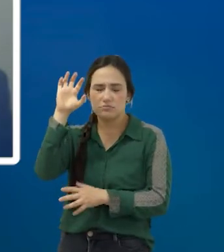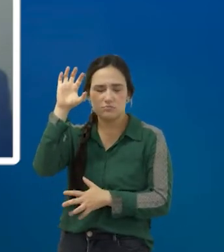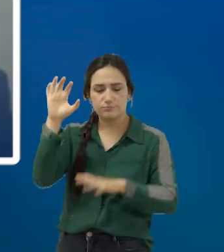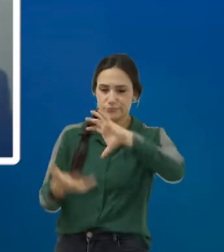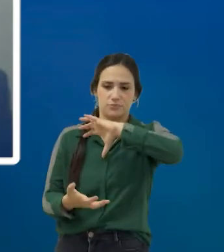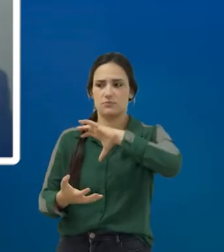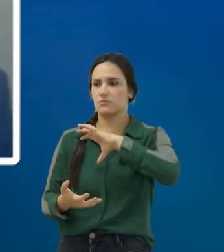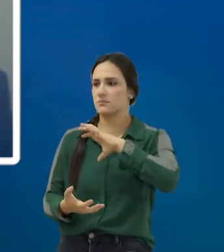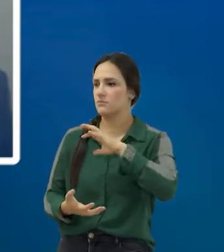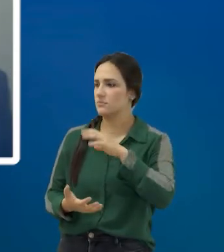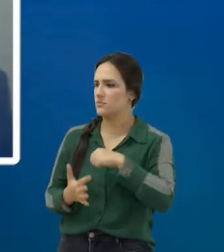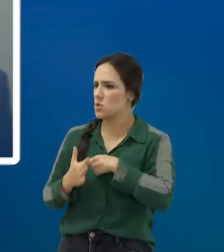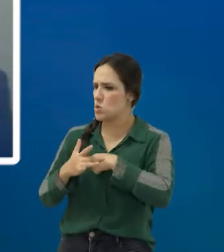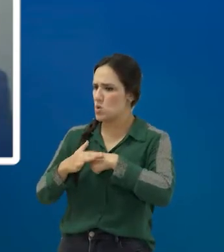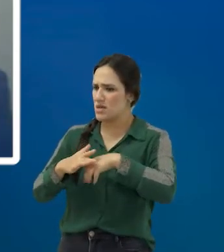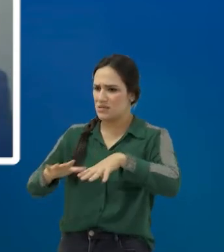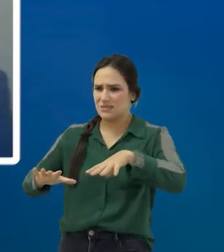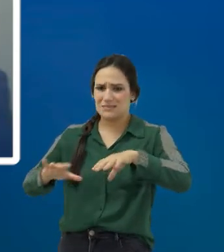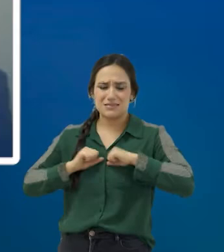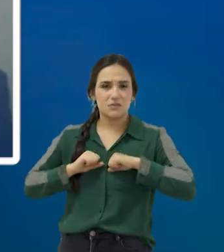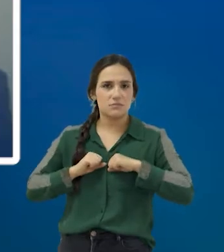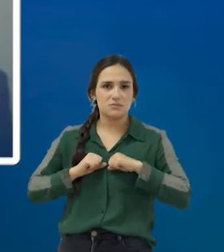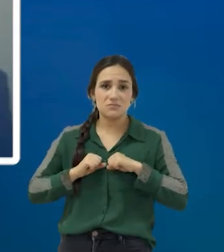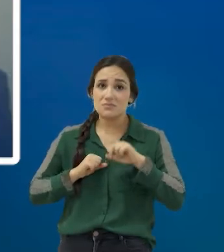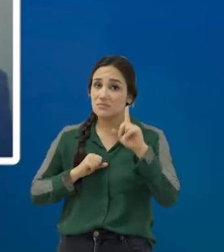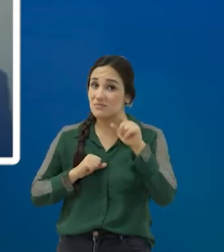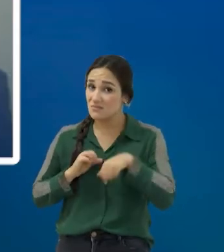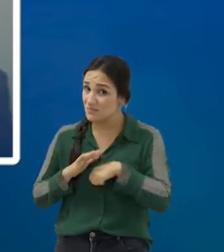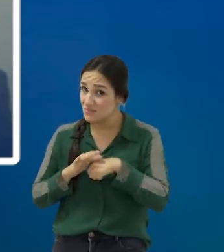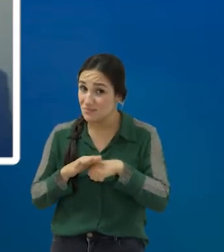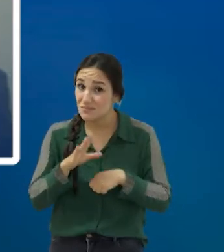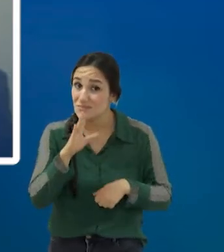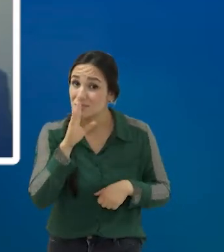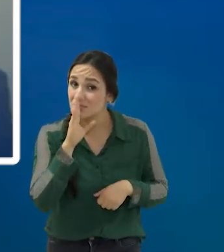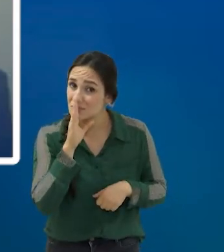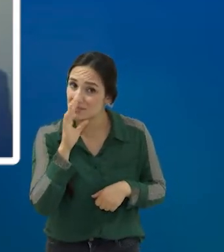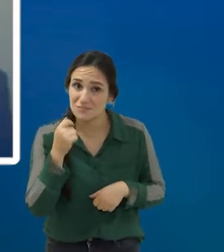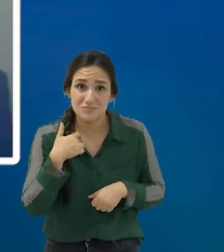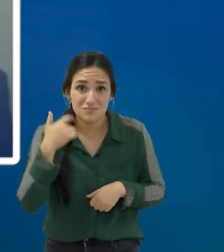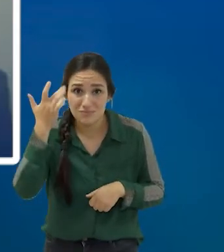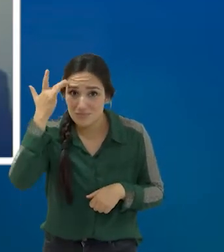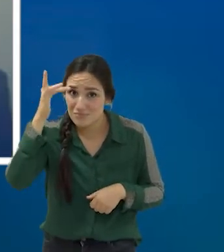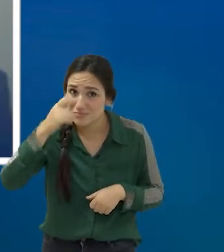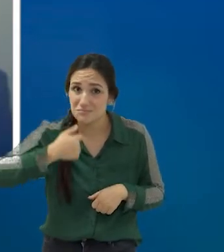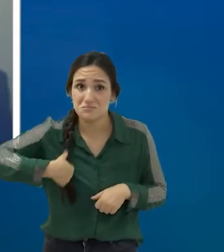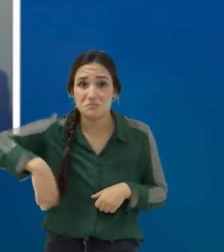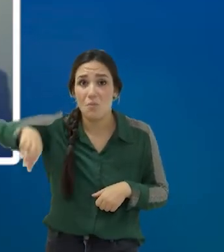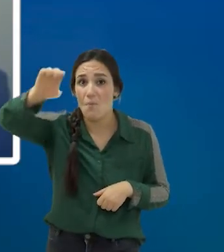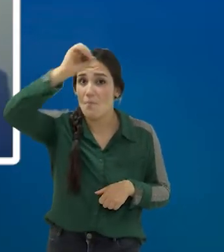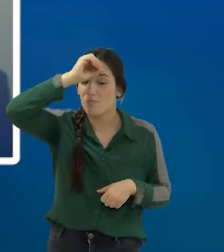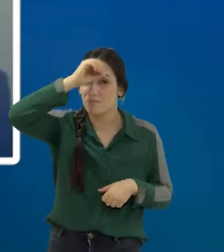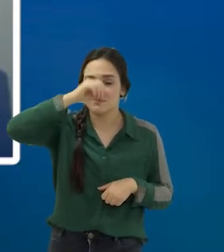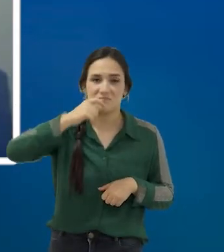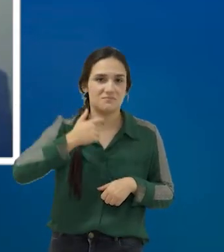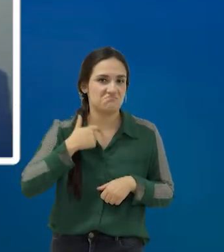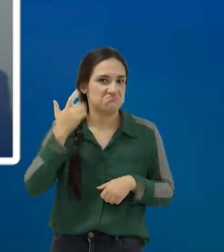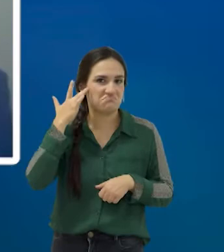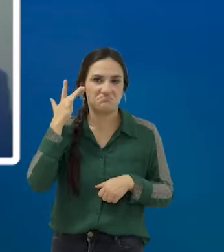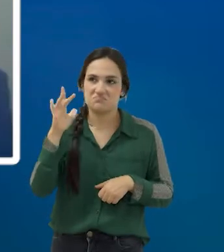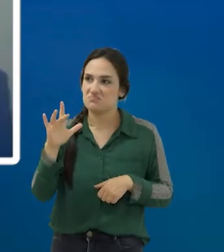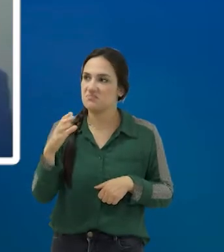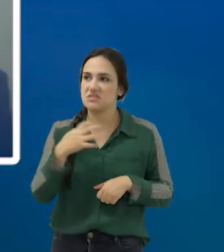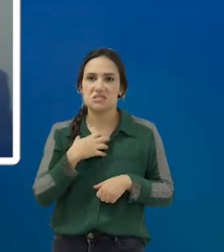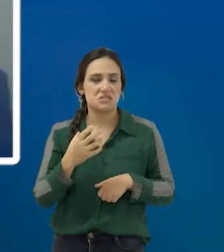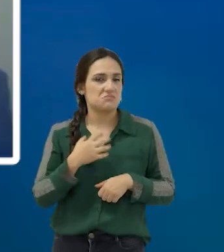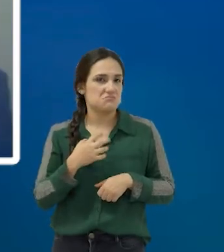posso não estar mais por conta de uma doença que ela chega silenciosa, como foi no meu caso. Eu não fazia ideia de que os